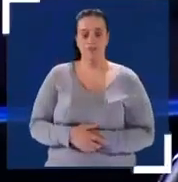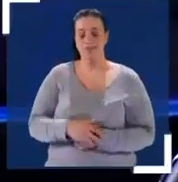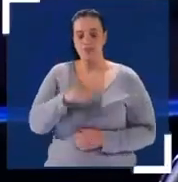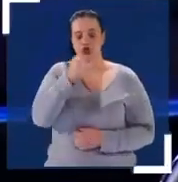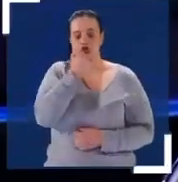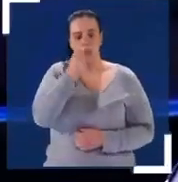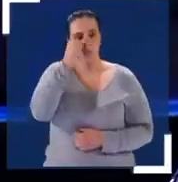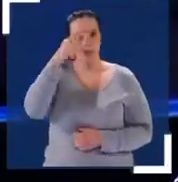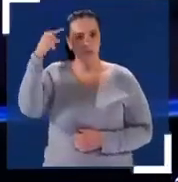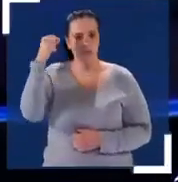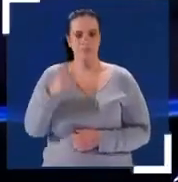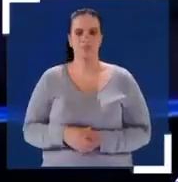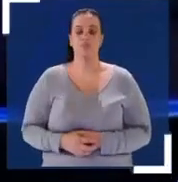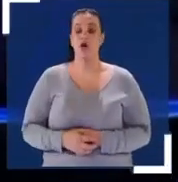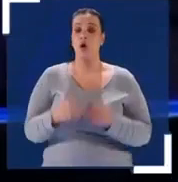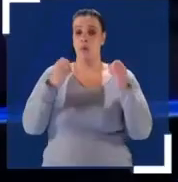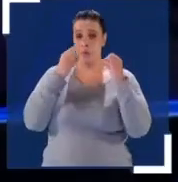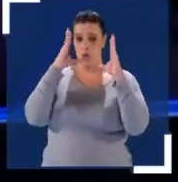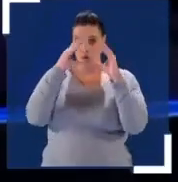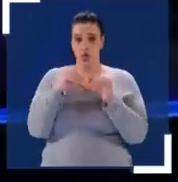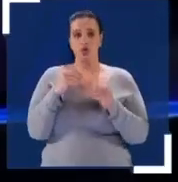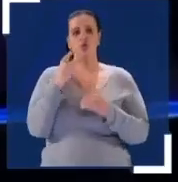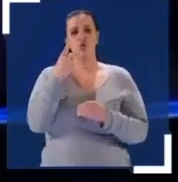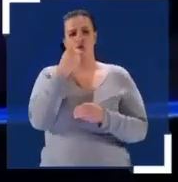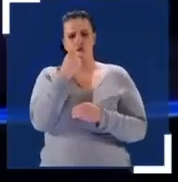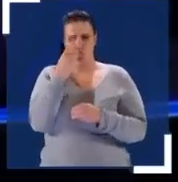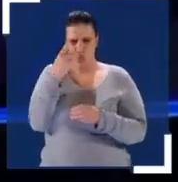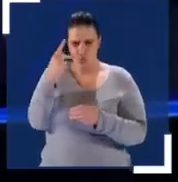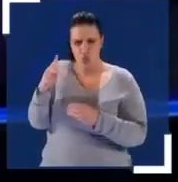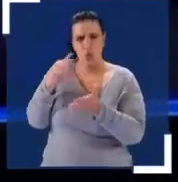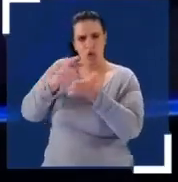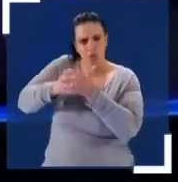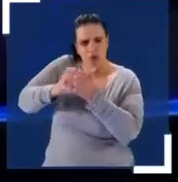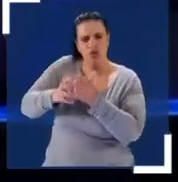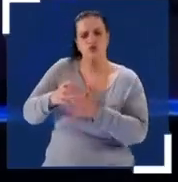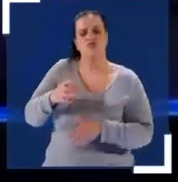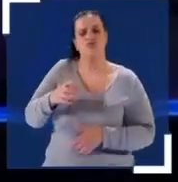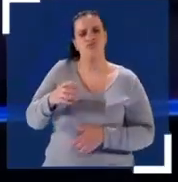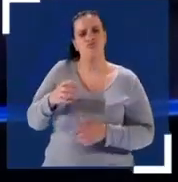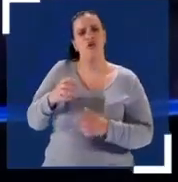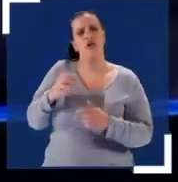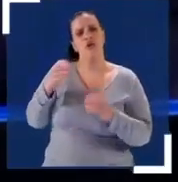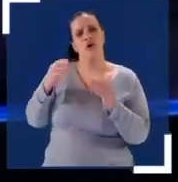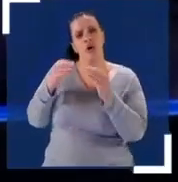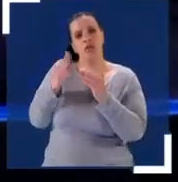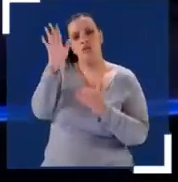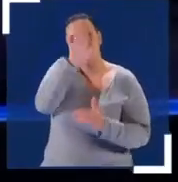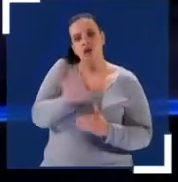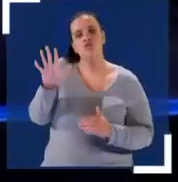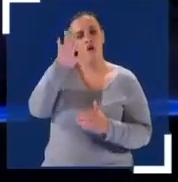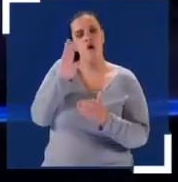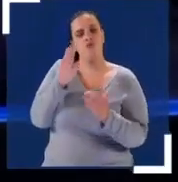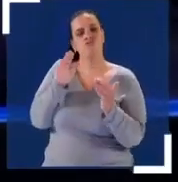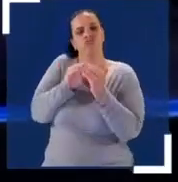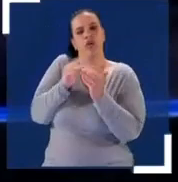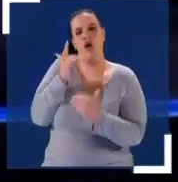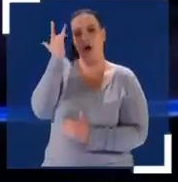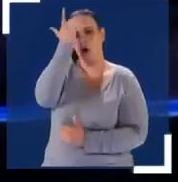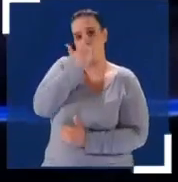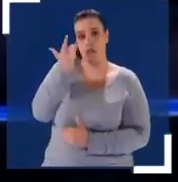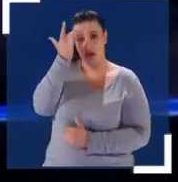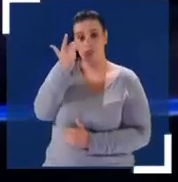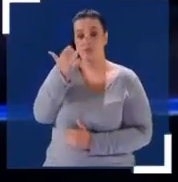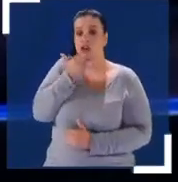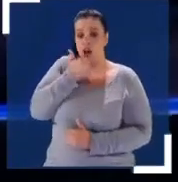candidato. O seu partido, o PSB, apoia, no âmbito nacional, a candidatura de Fernando Haddad à presidência da República. Aqui em